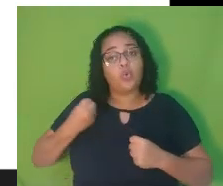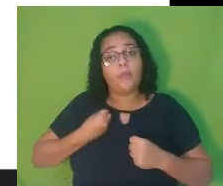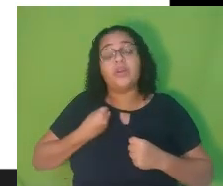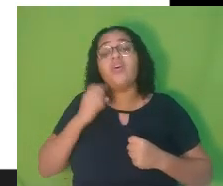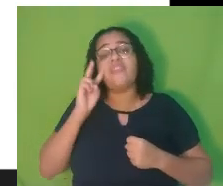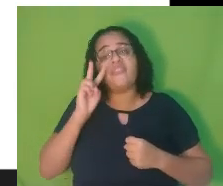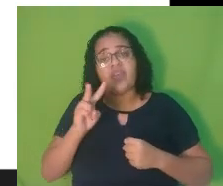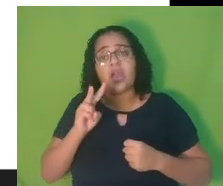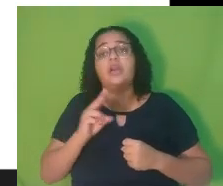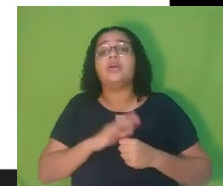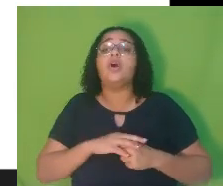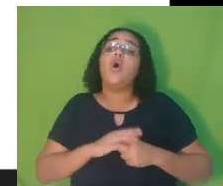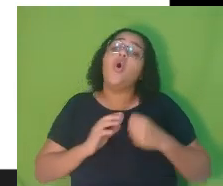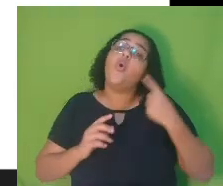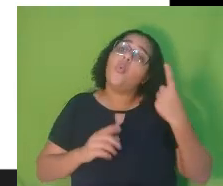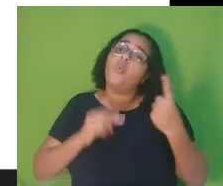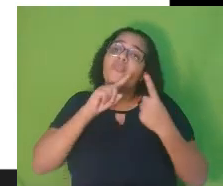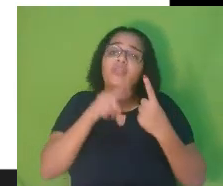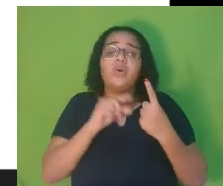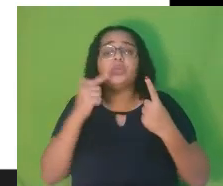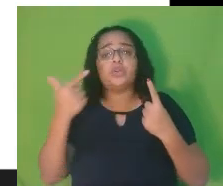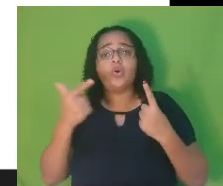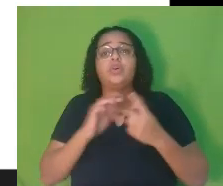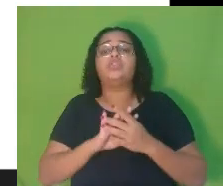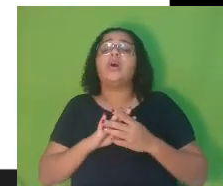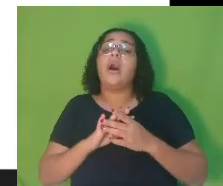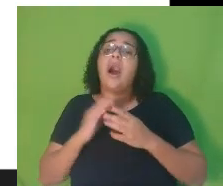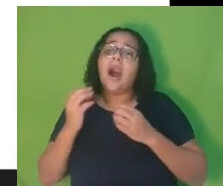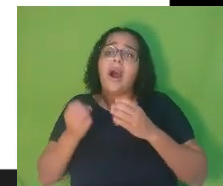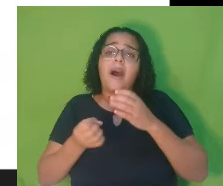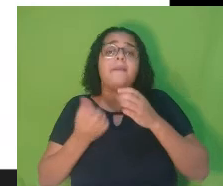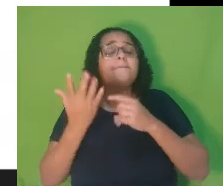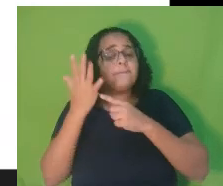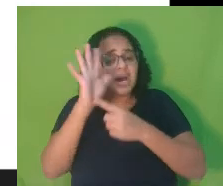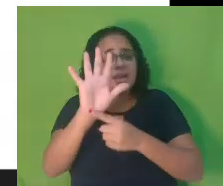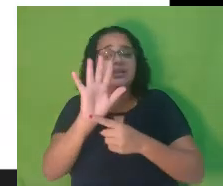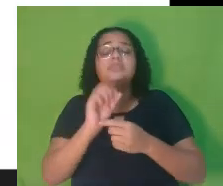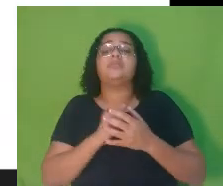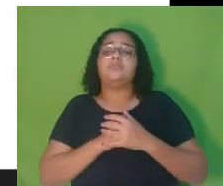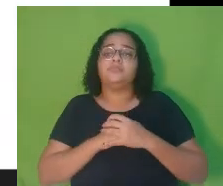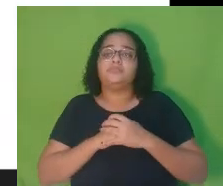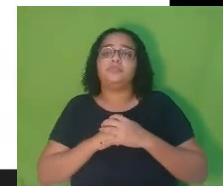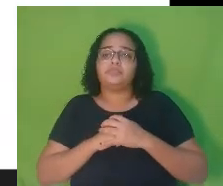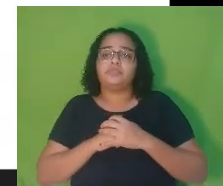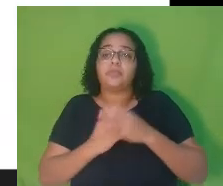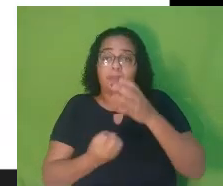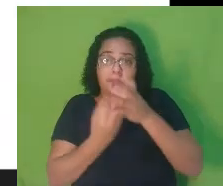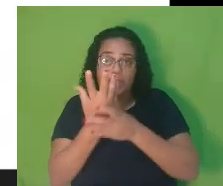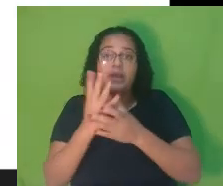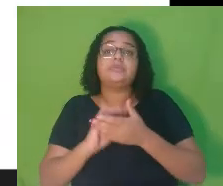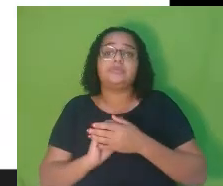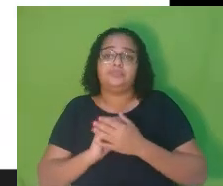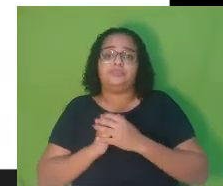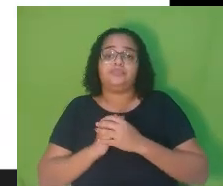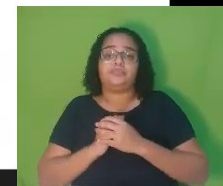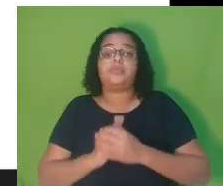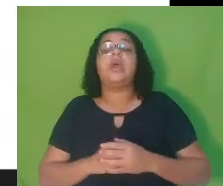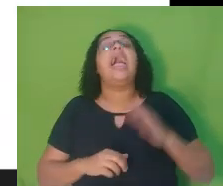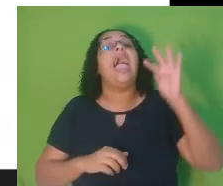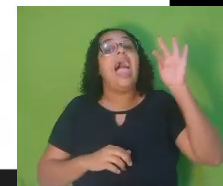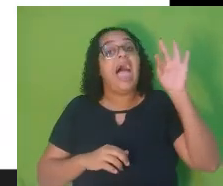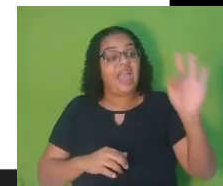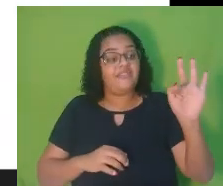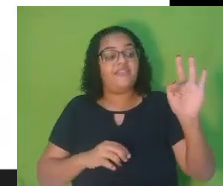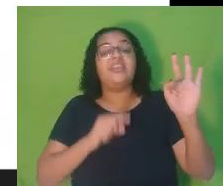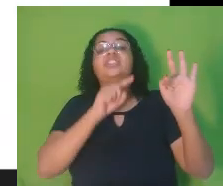e verificar isso, se o 1,2 aparece entre eles. Então, f